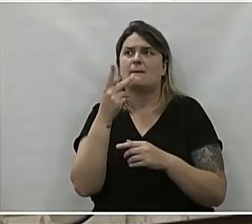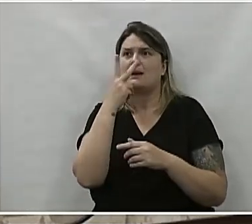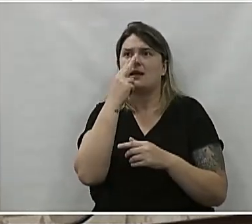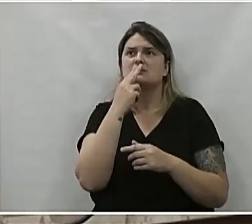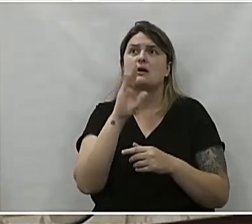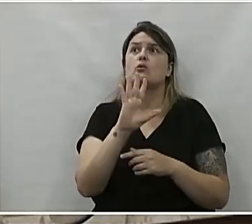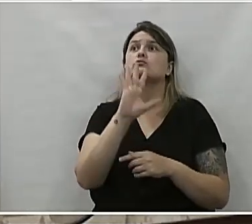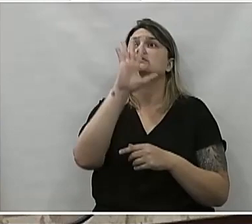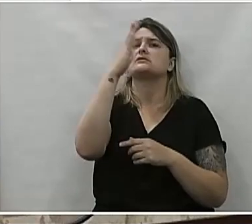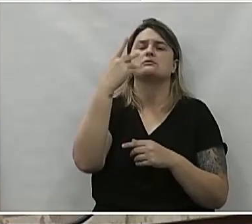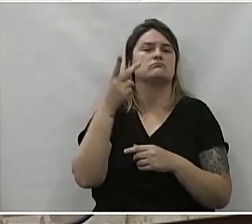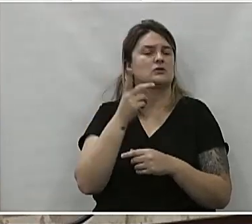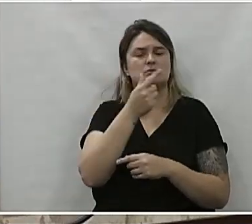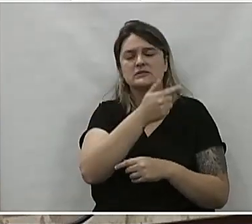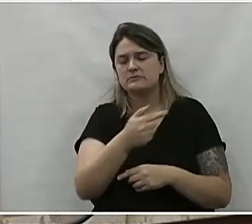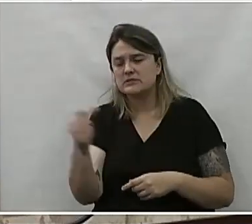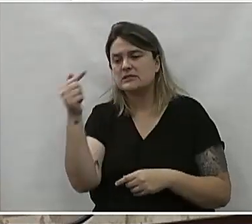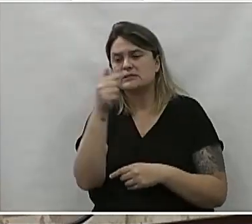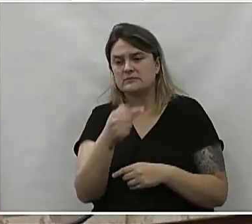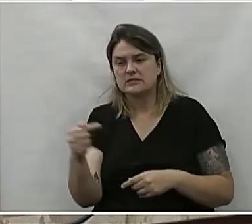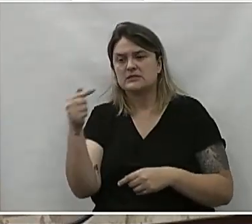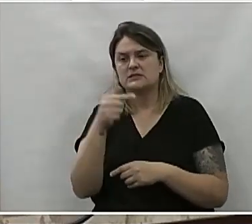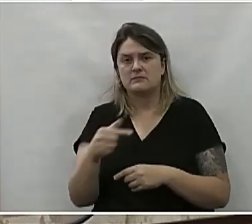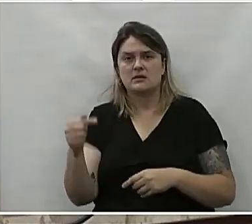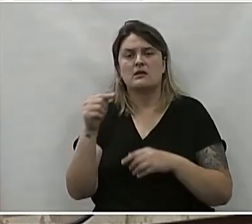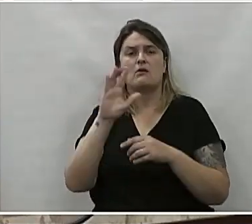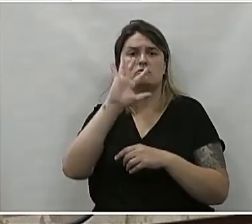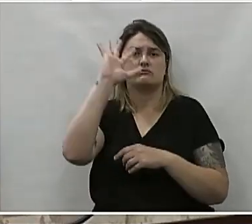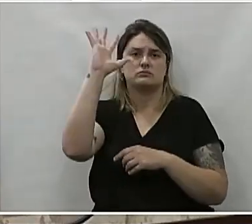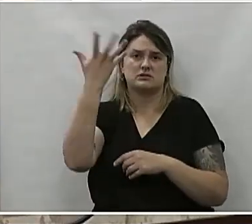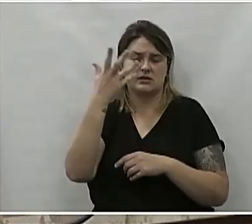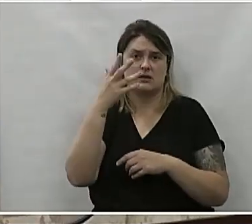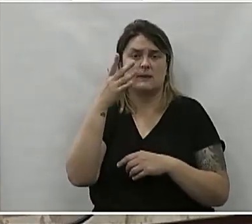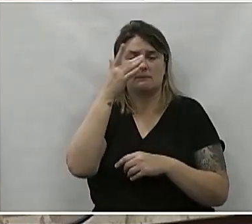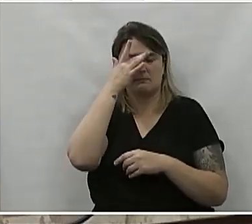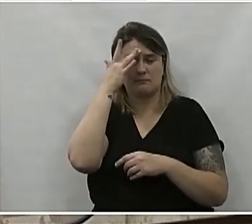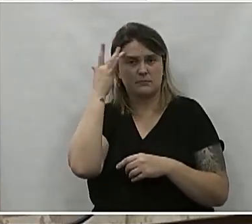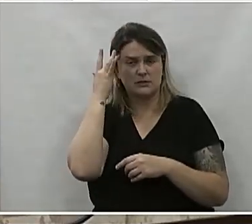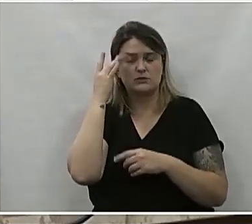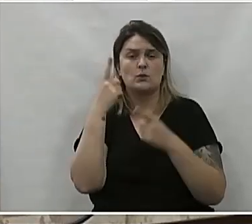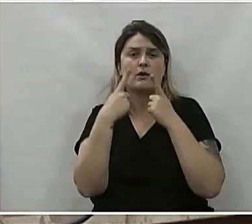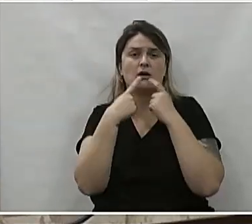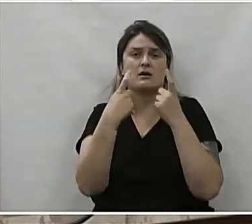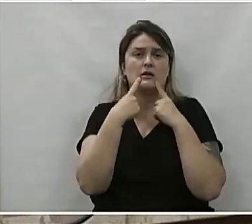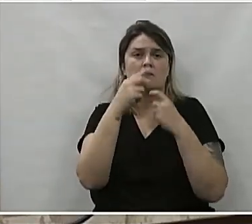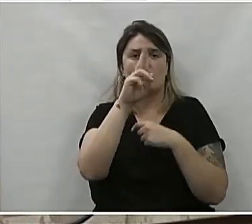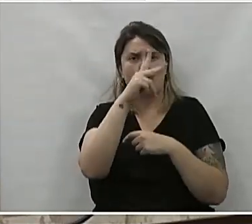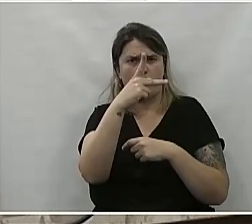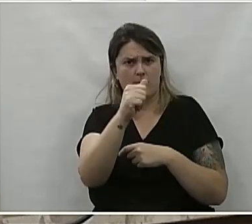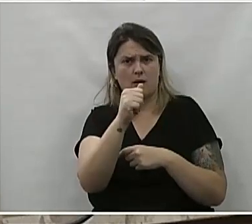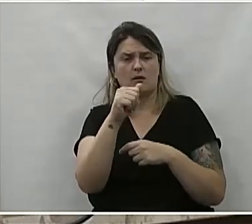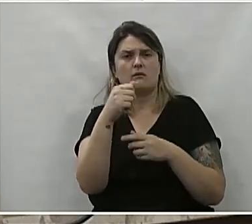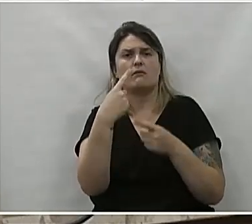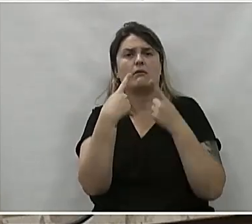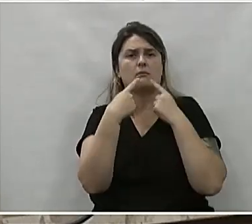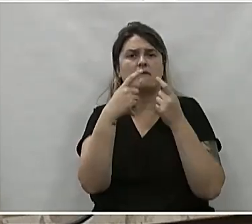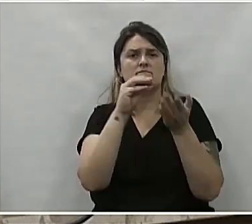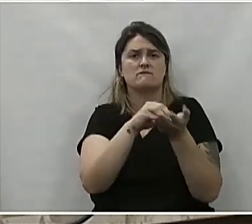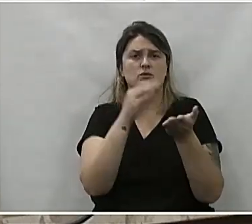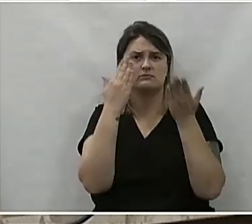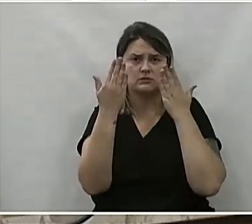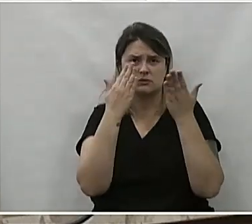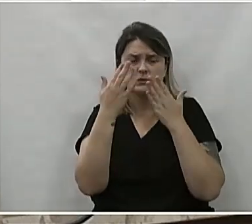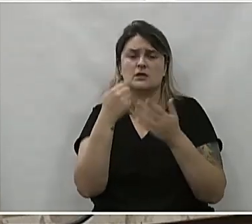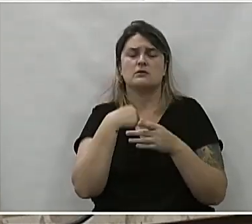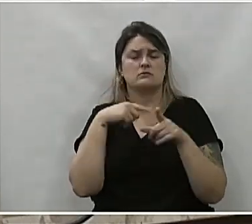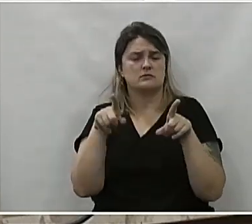isolados É toda semana Notícia É toda semana A população É reclamando da UPA Reclamando da falta De psicólogos